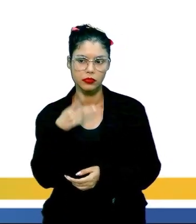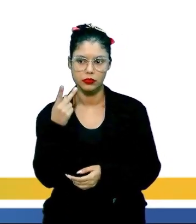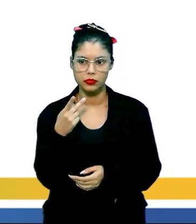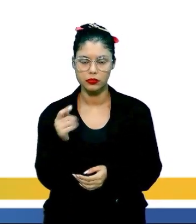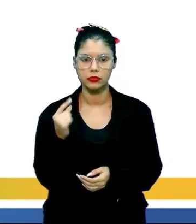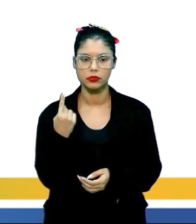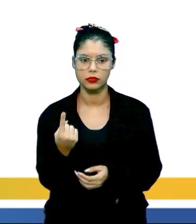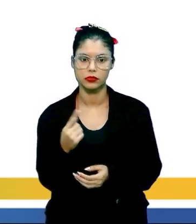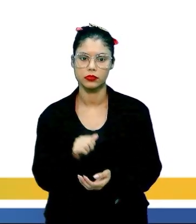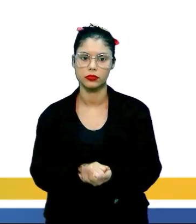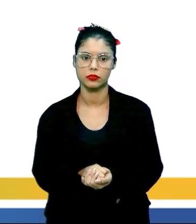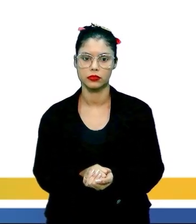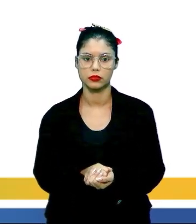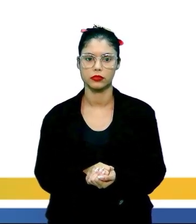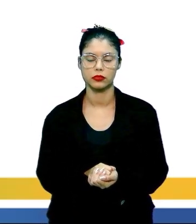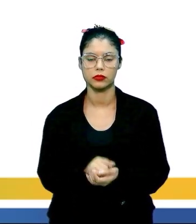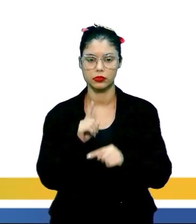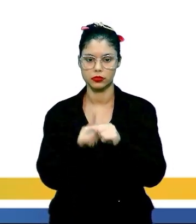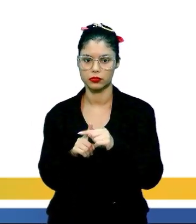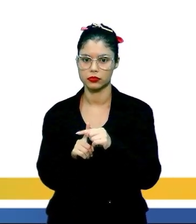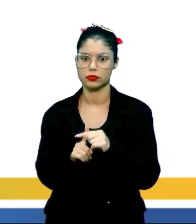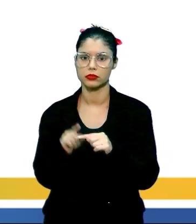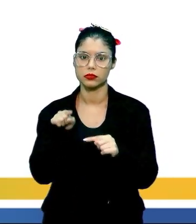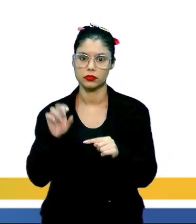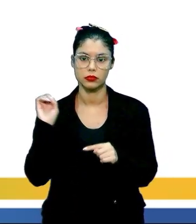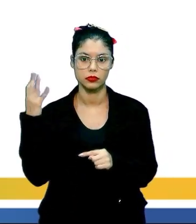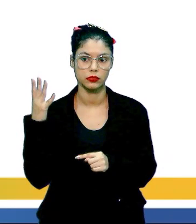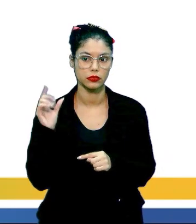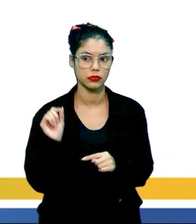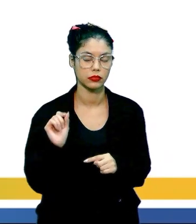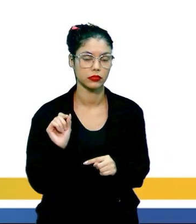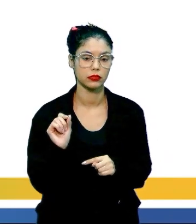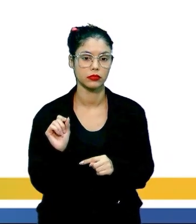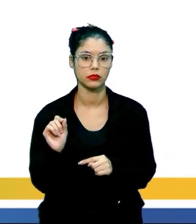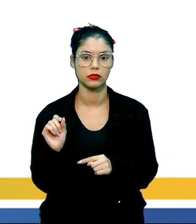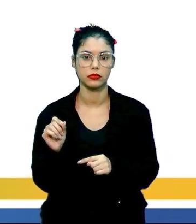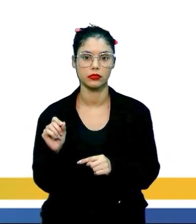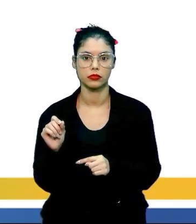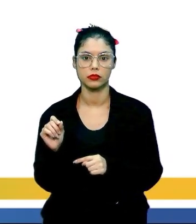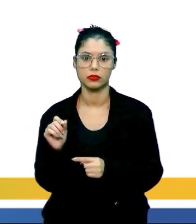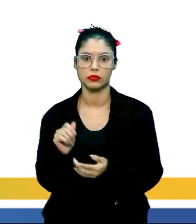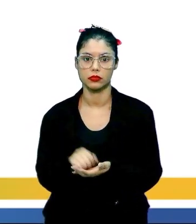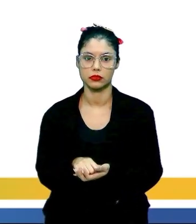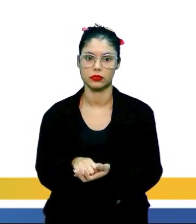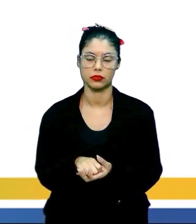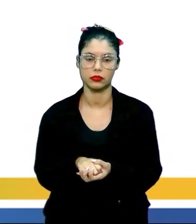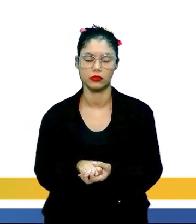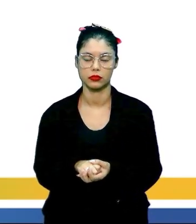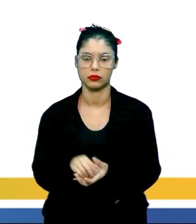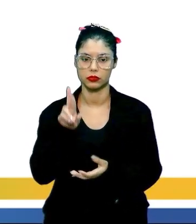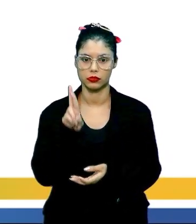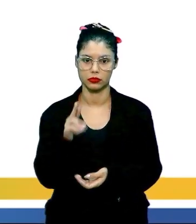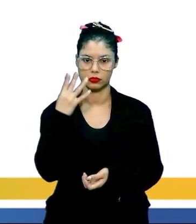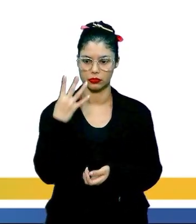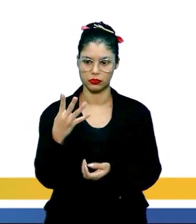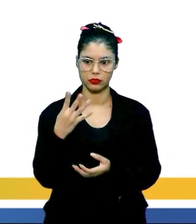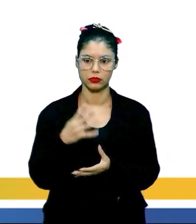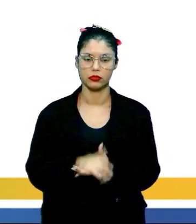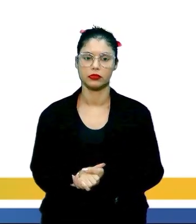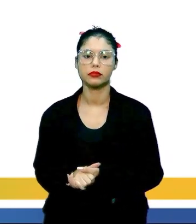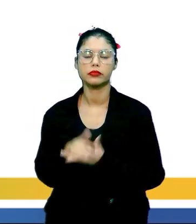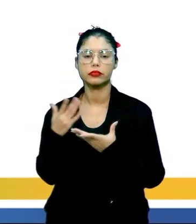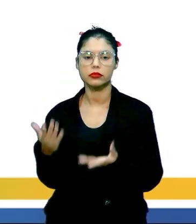3, tá? E a razão, nesse caso, aqui está falando, ó. A razão é igual a